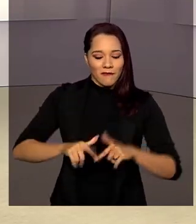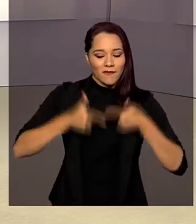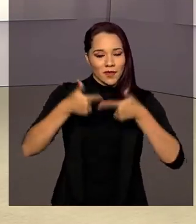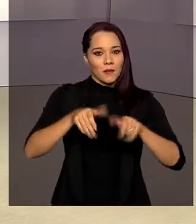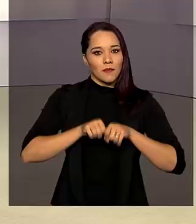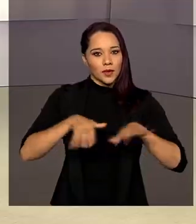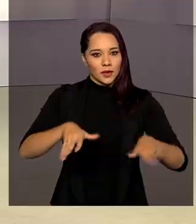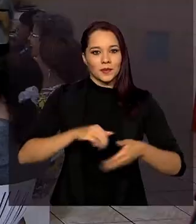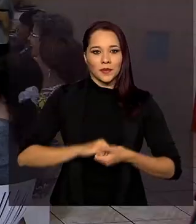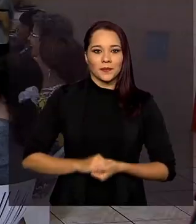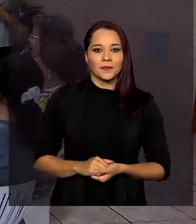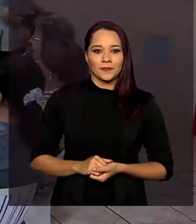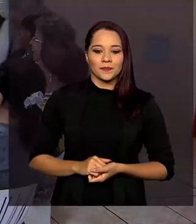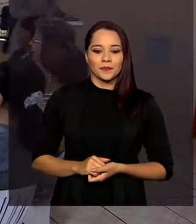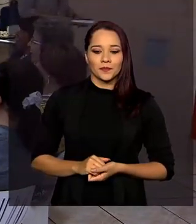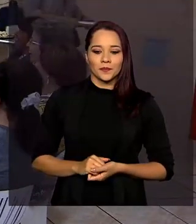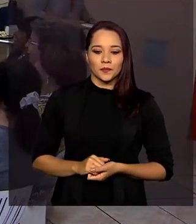da pandemia.